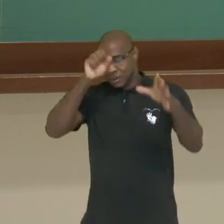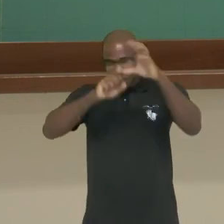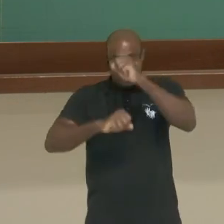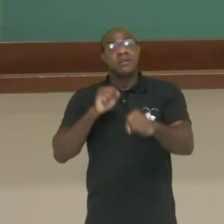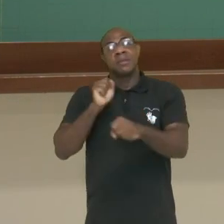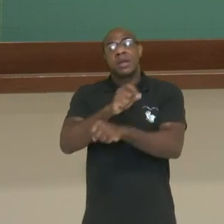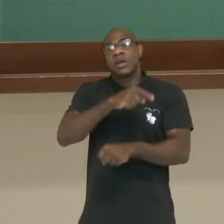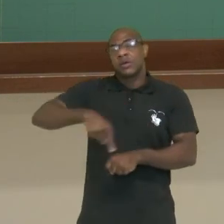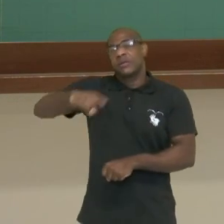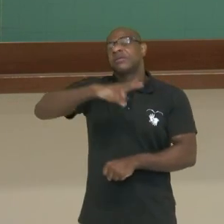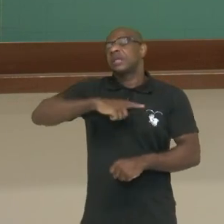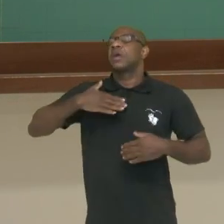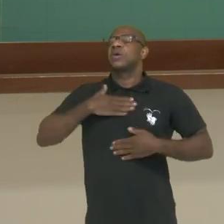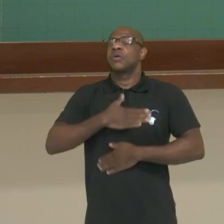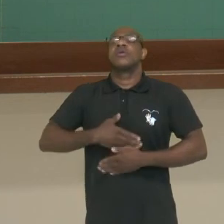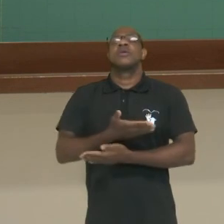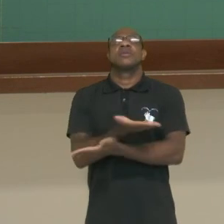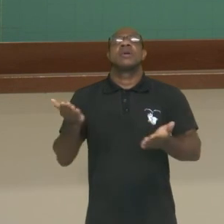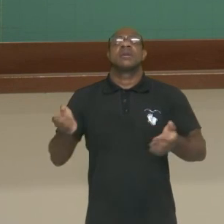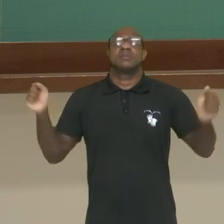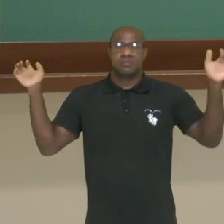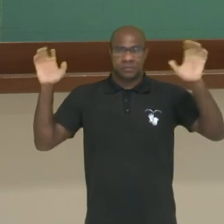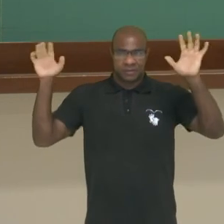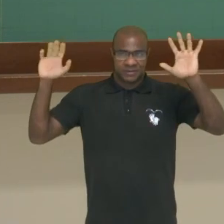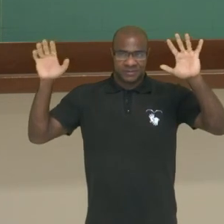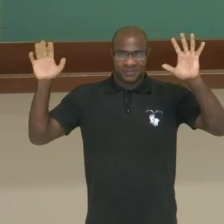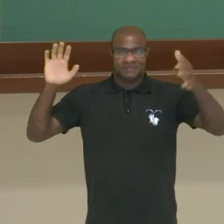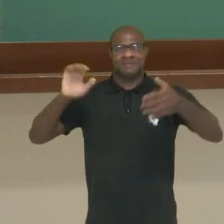tenham gostado. Então, até a nossa próxima aula,